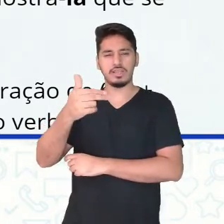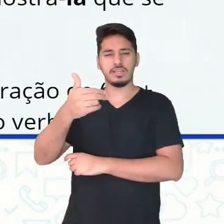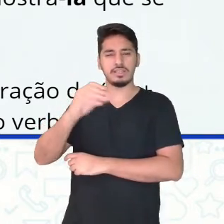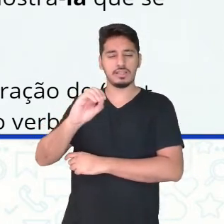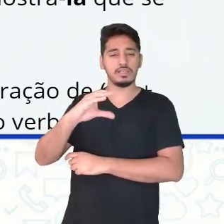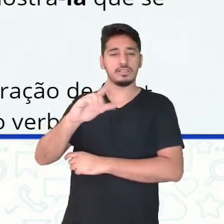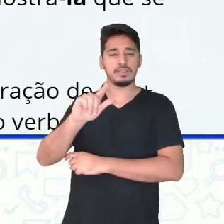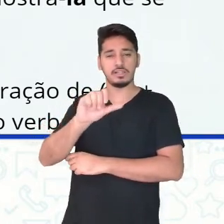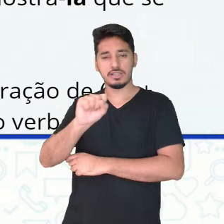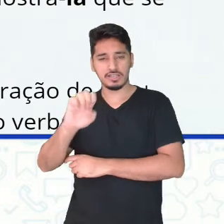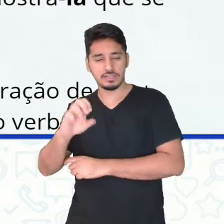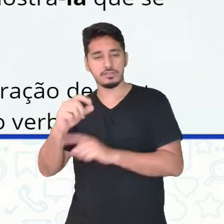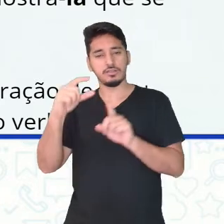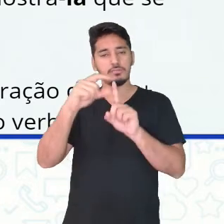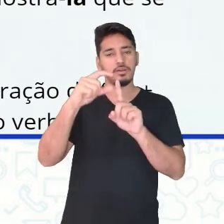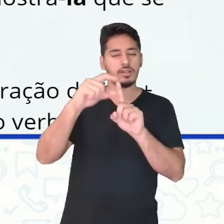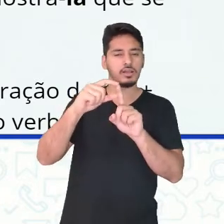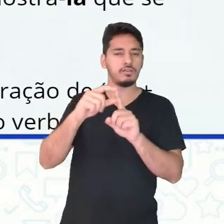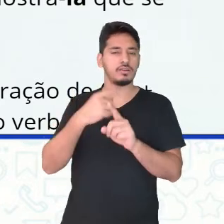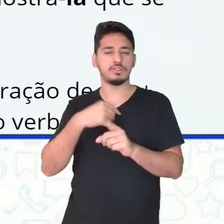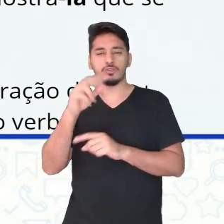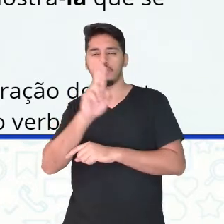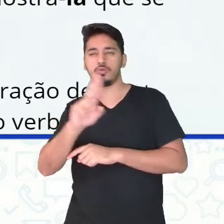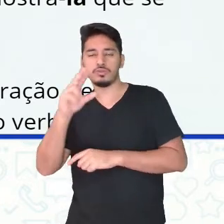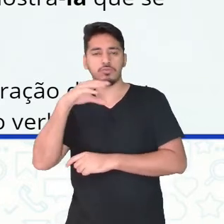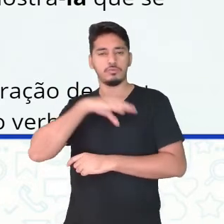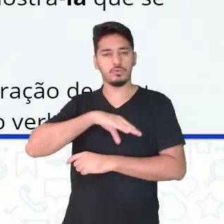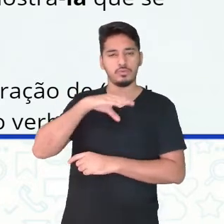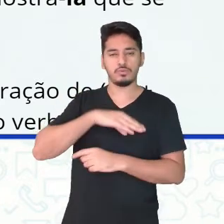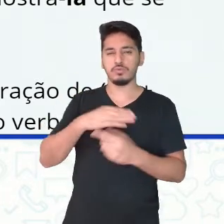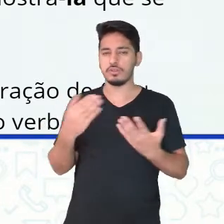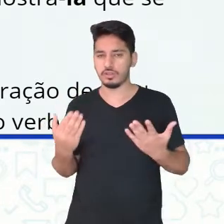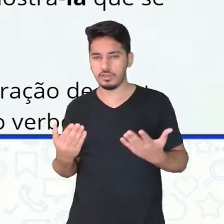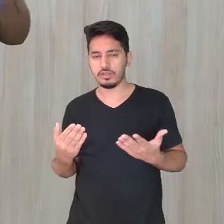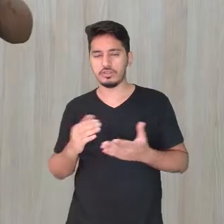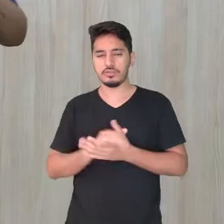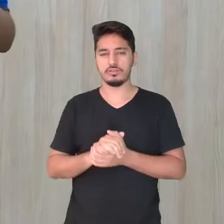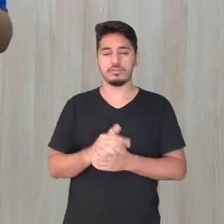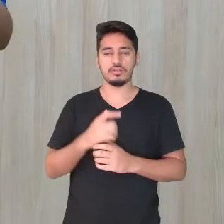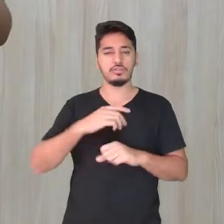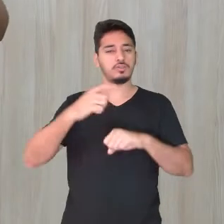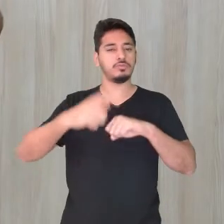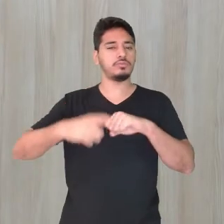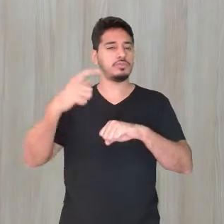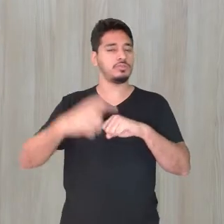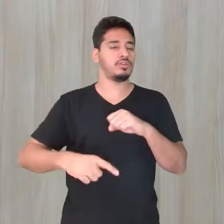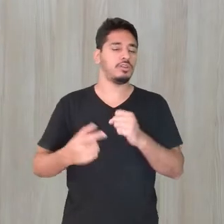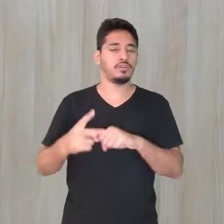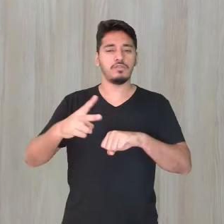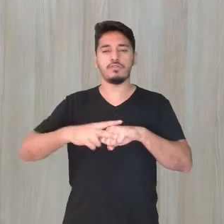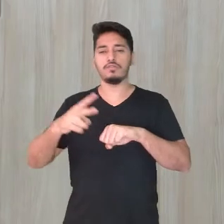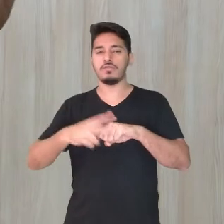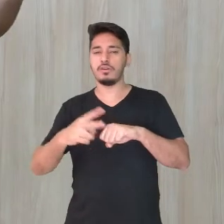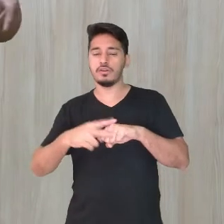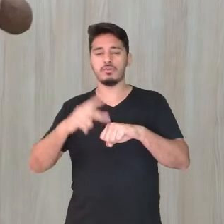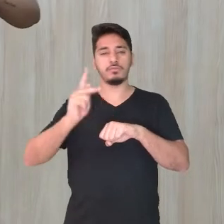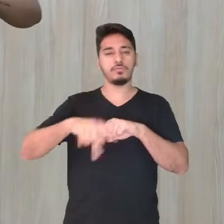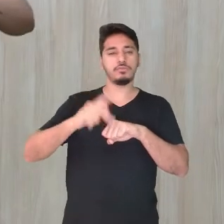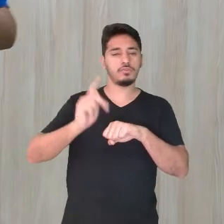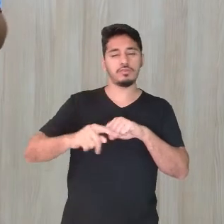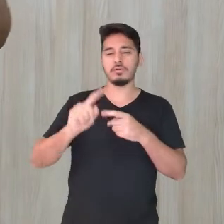estão divididas as palavras que a gente usa no português, né? Eu tenho substantivo, verbo, advérbio, pronome,